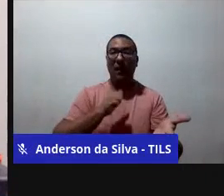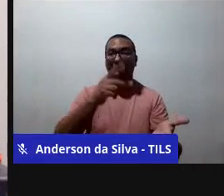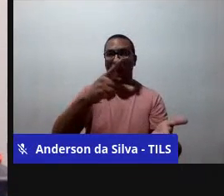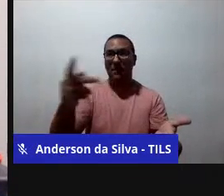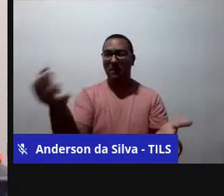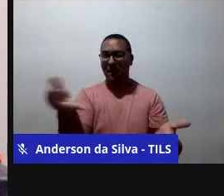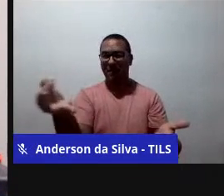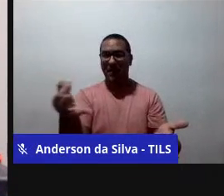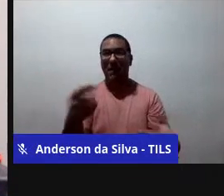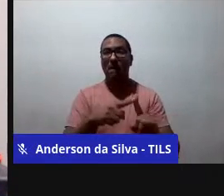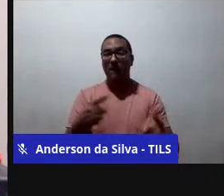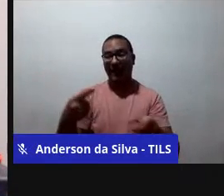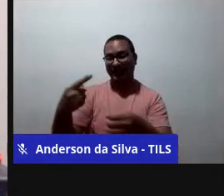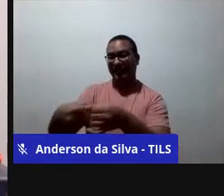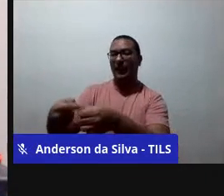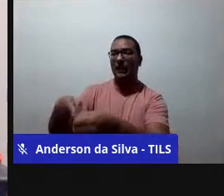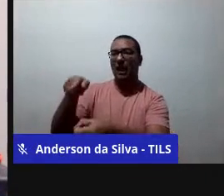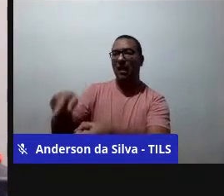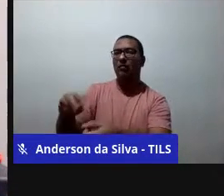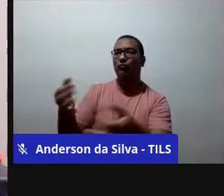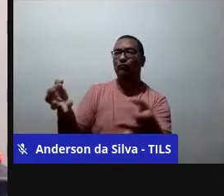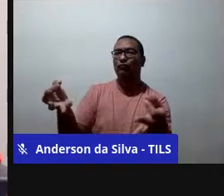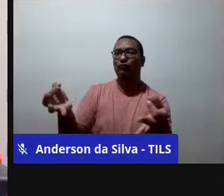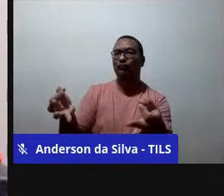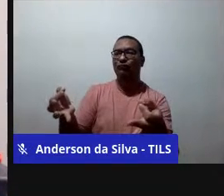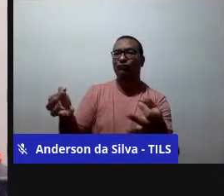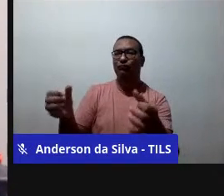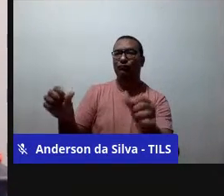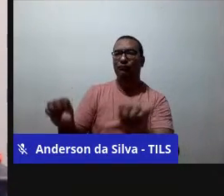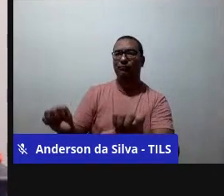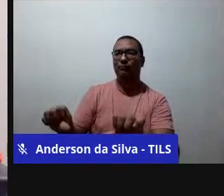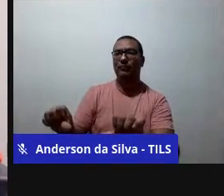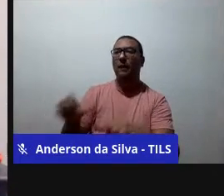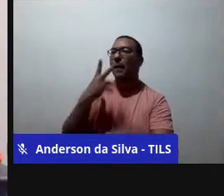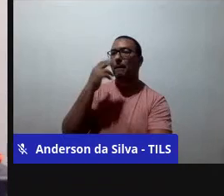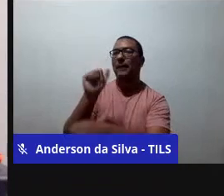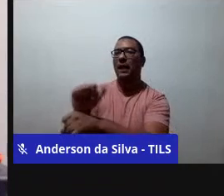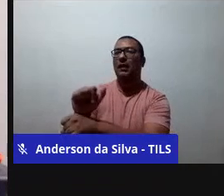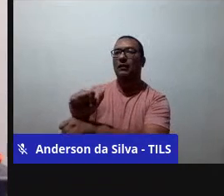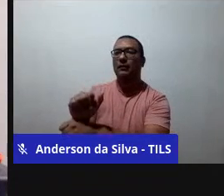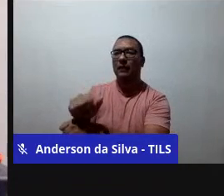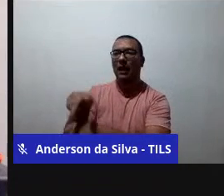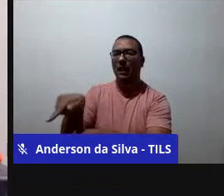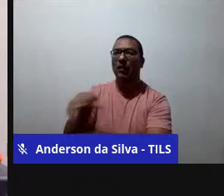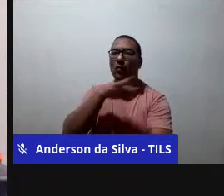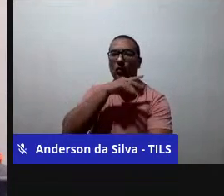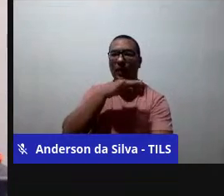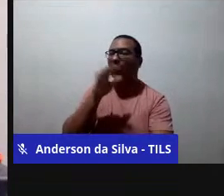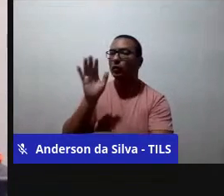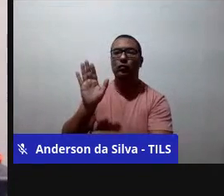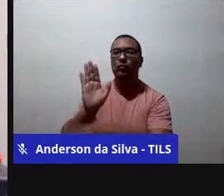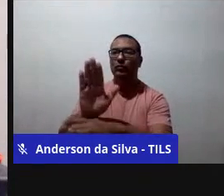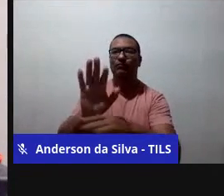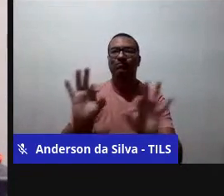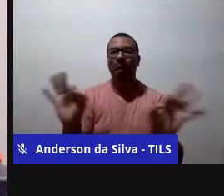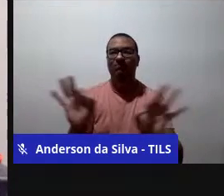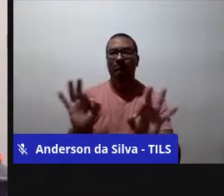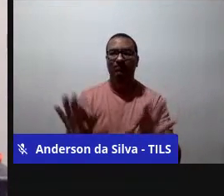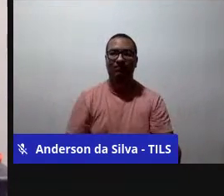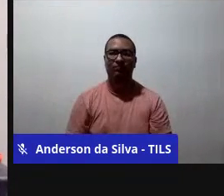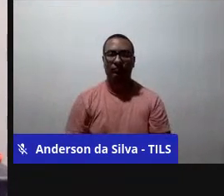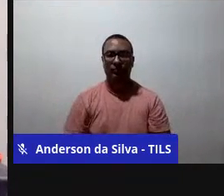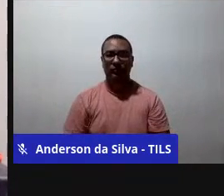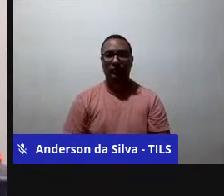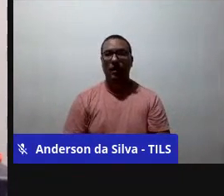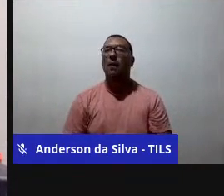cidade continua onde estava, né? Essa estagnação, ela não ajuda. Então, para pensar